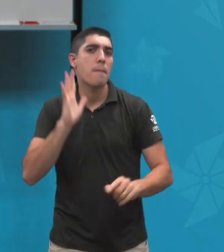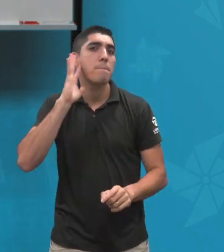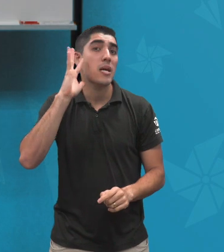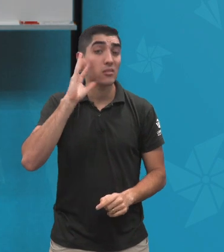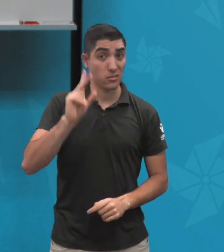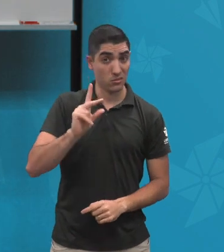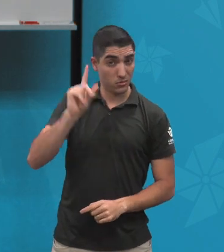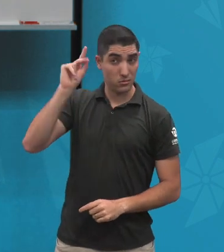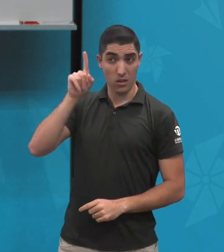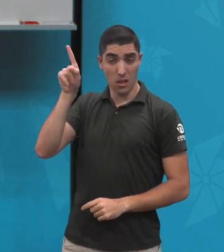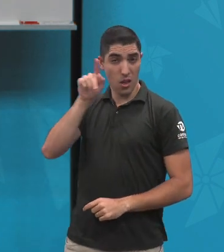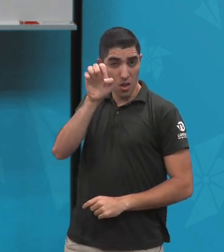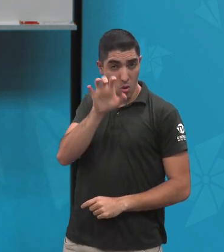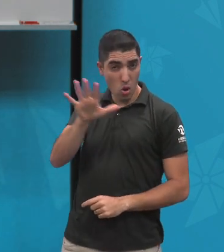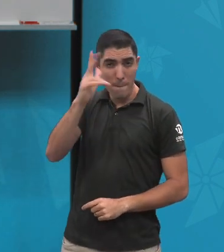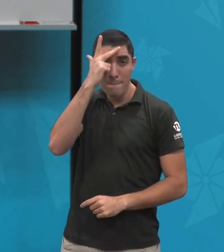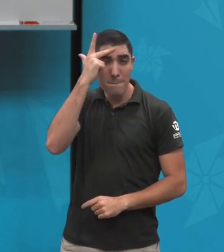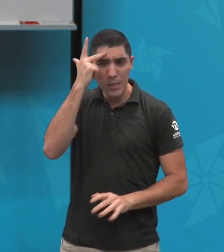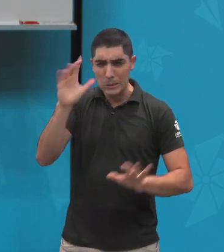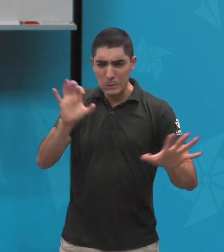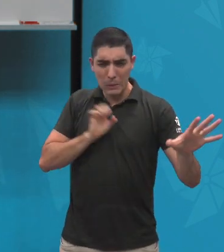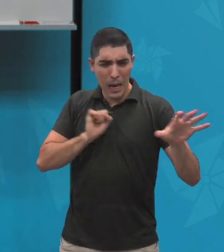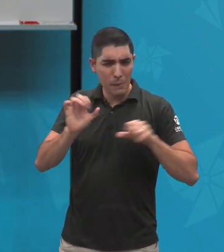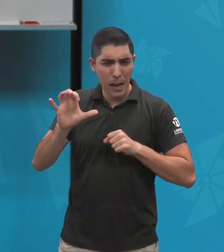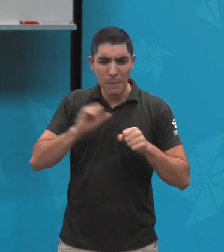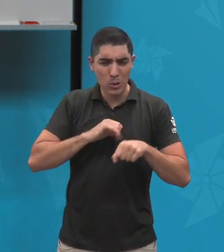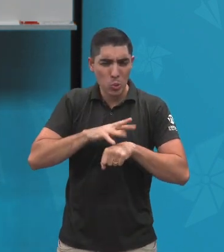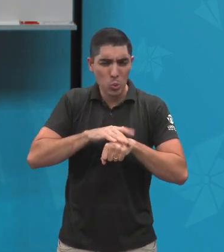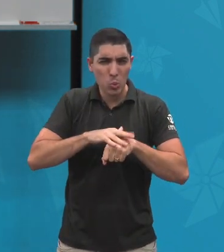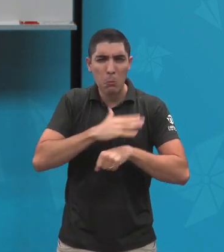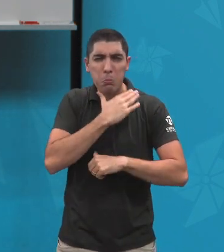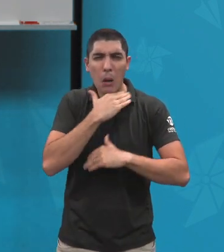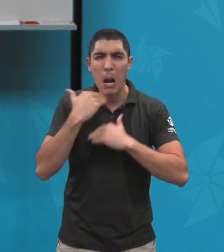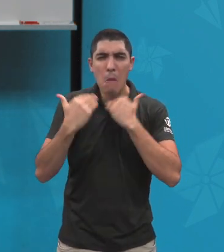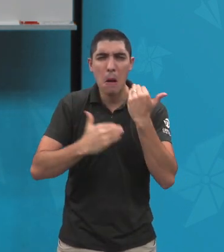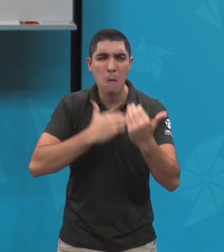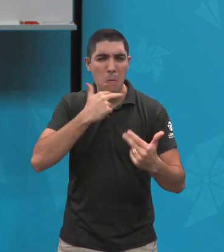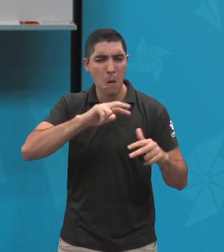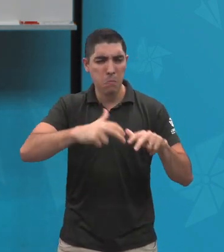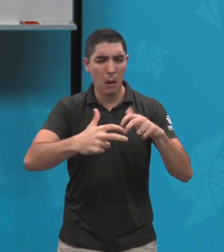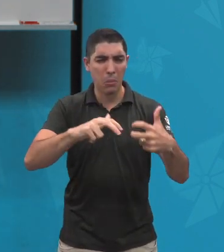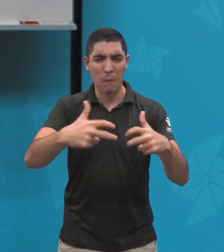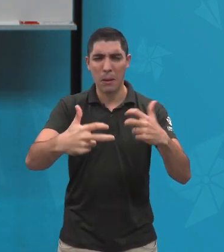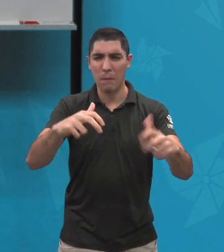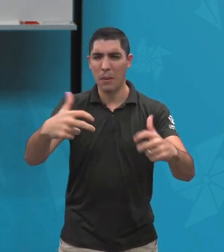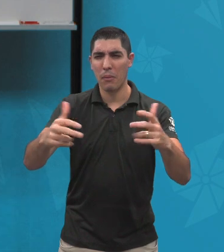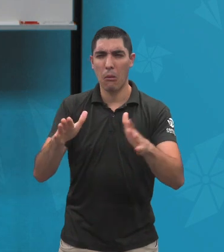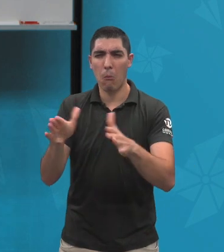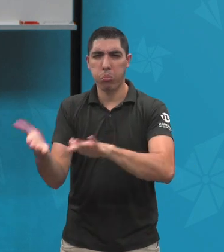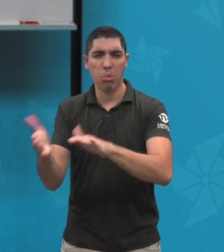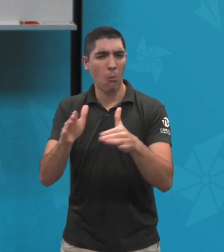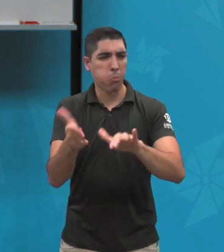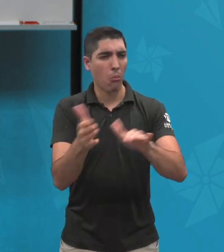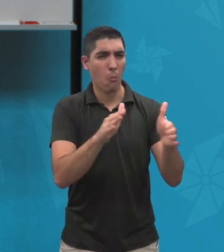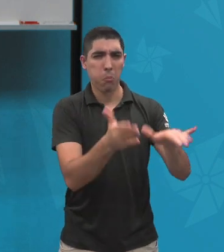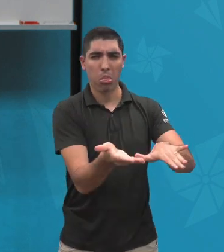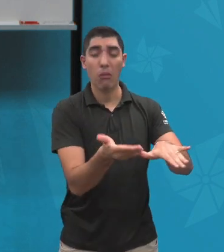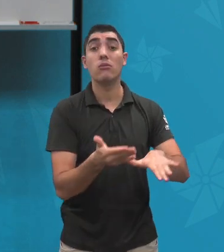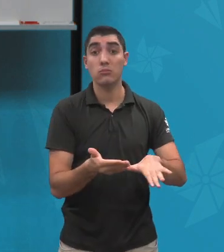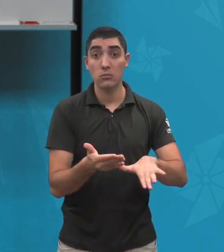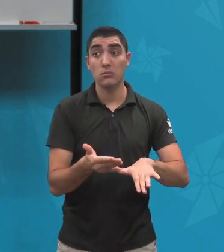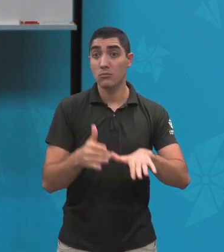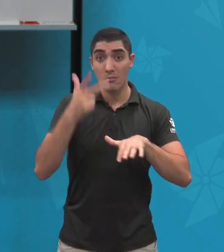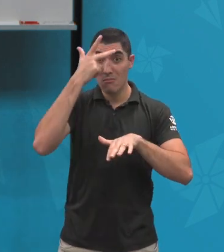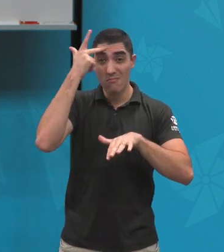muita mortalidade, né? Uma doença muito agressiva, muito destrutiva, né? Com